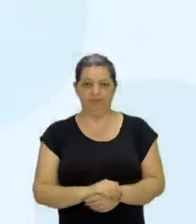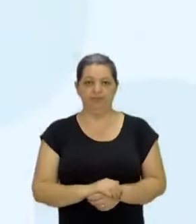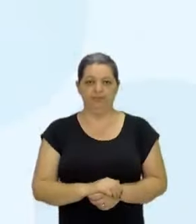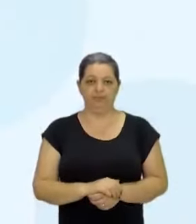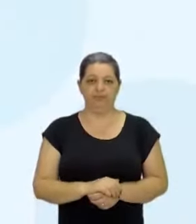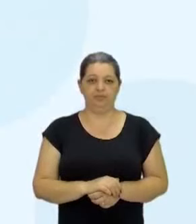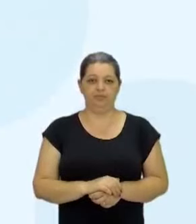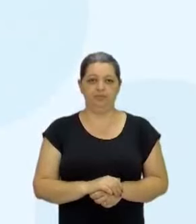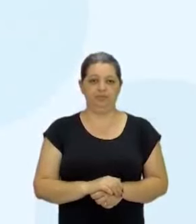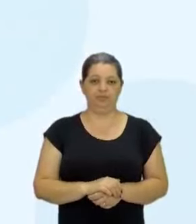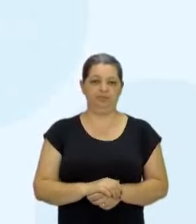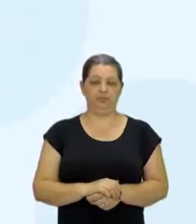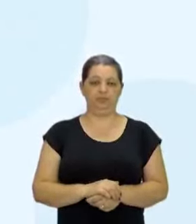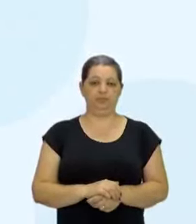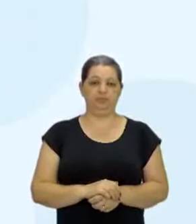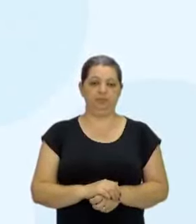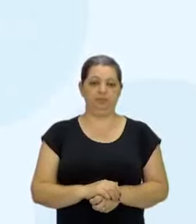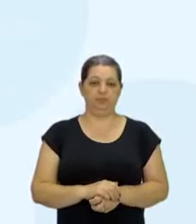500 million